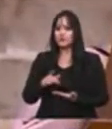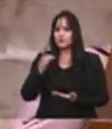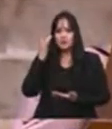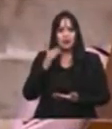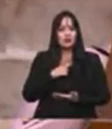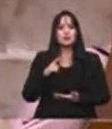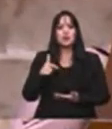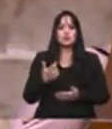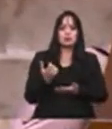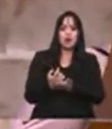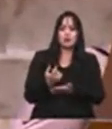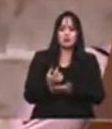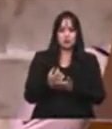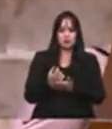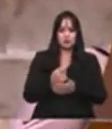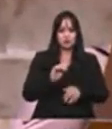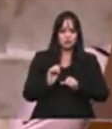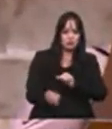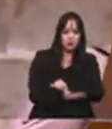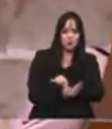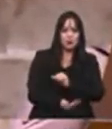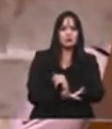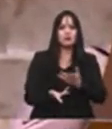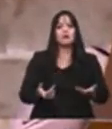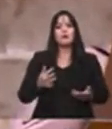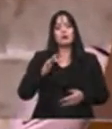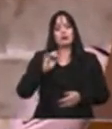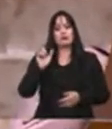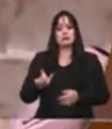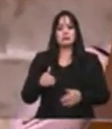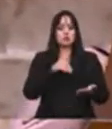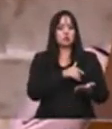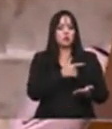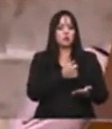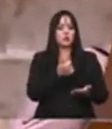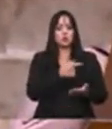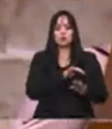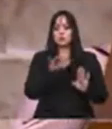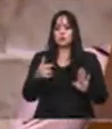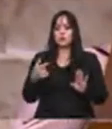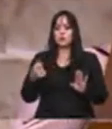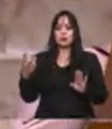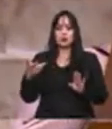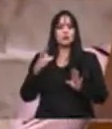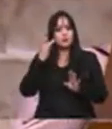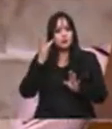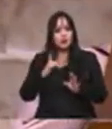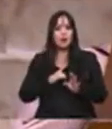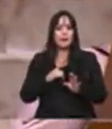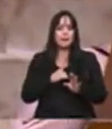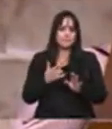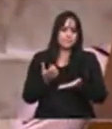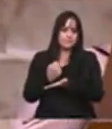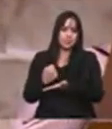pela negativa de pagamento de propina. Fernando Baiano contou que entre 2012 e 2013 tentou viabilizar a contratação das